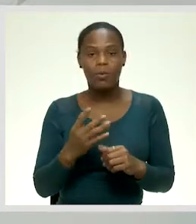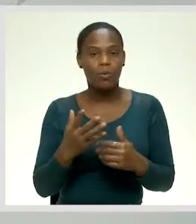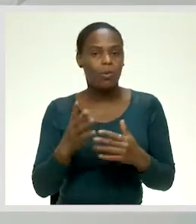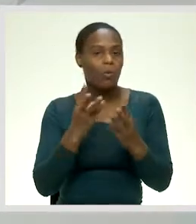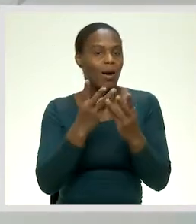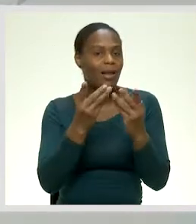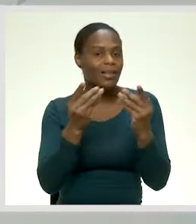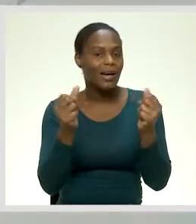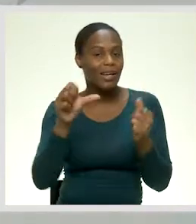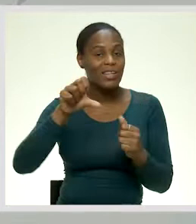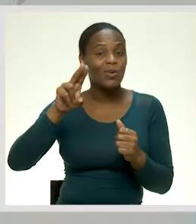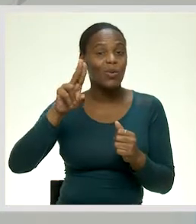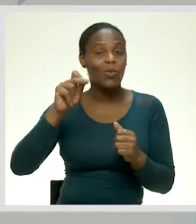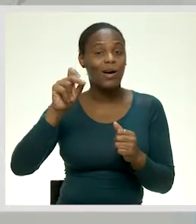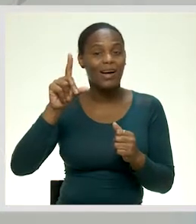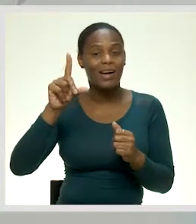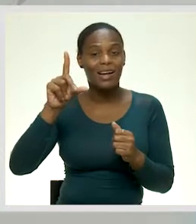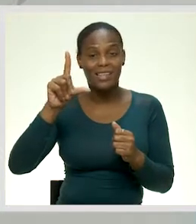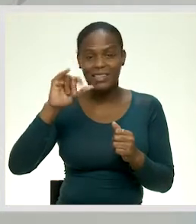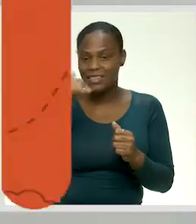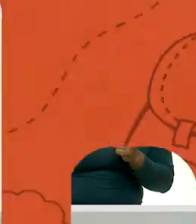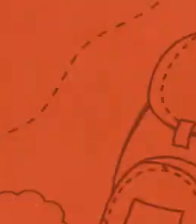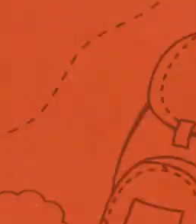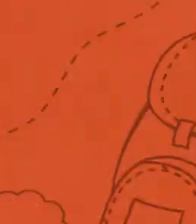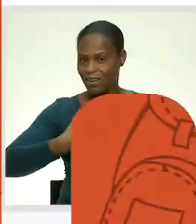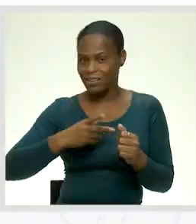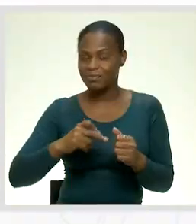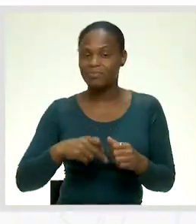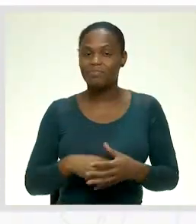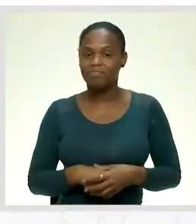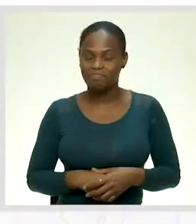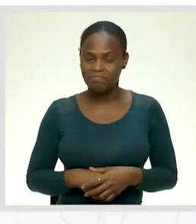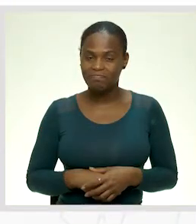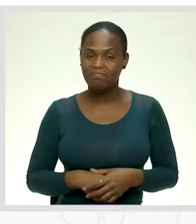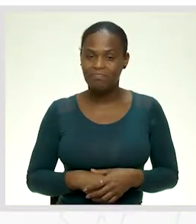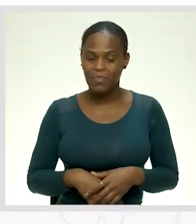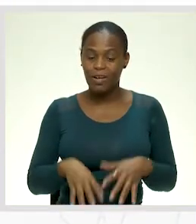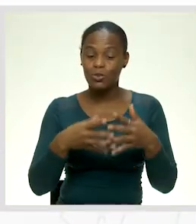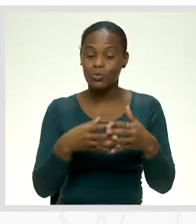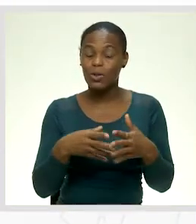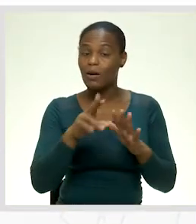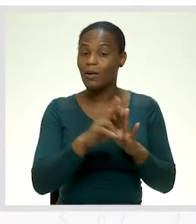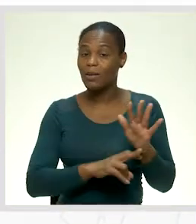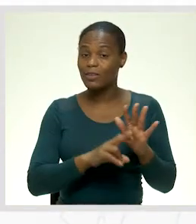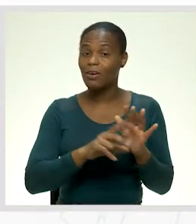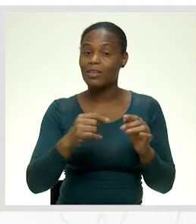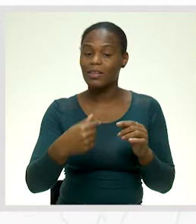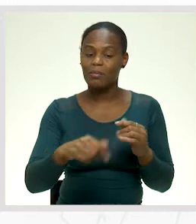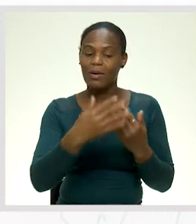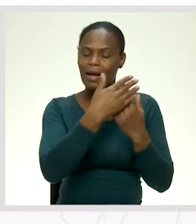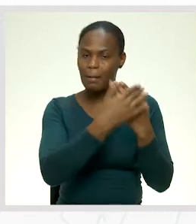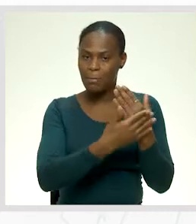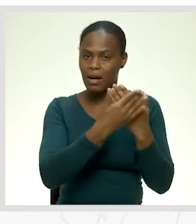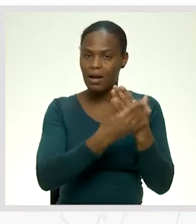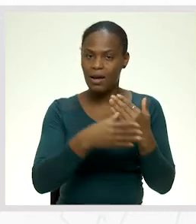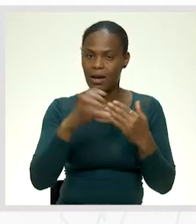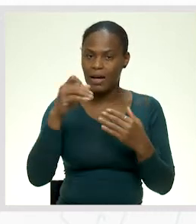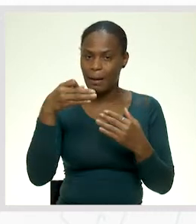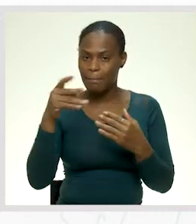Qualidade. Ser trabalho sempre qualificativo. A estrutura do relatório. Temos a capa que nós já falamos, segue